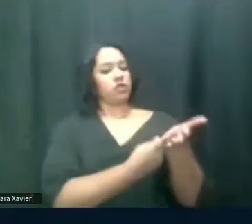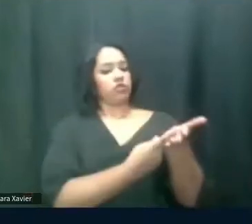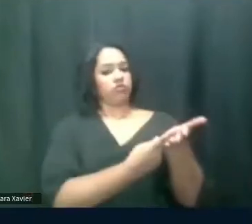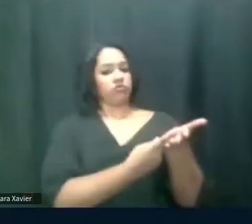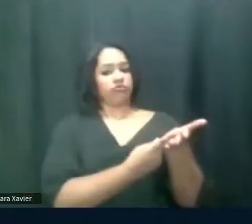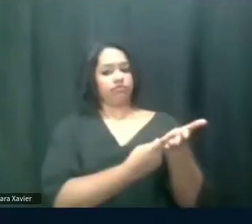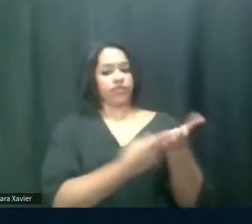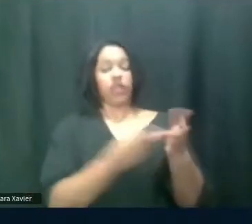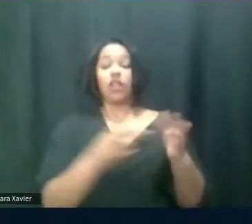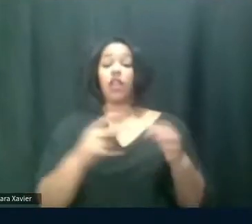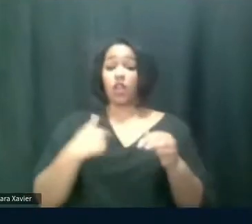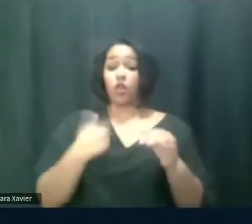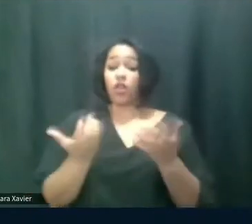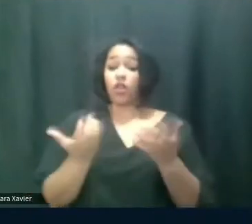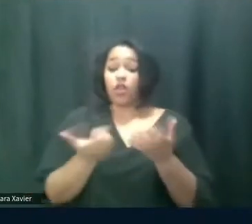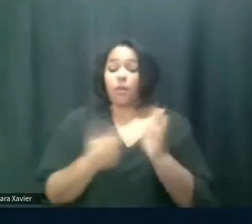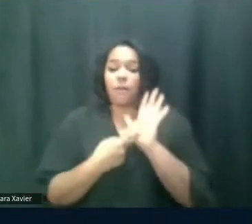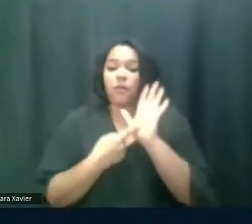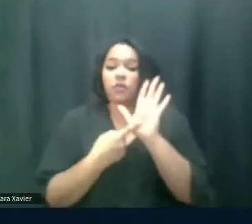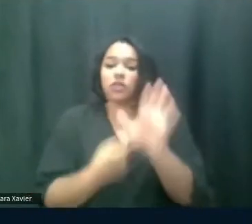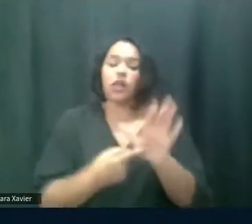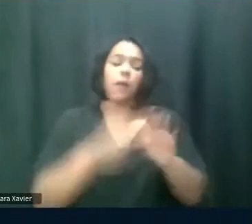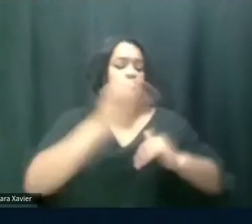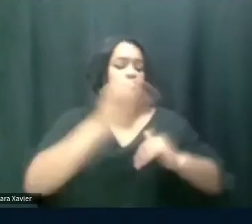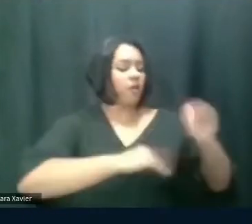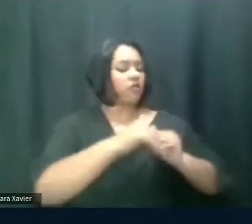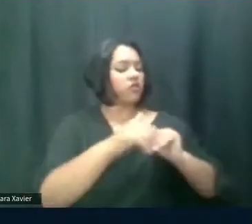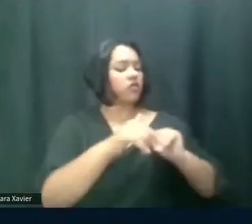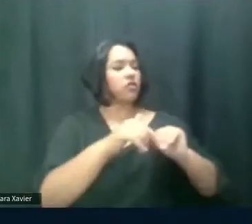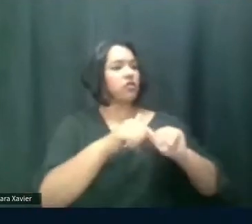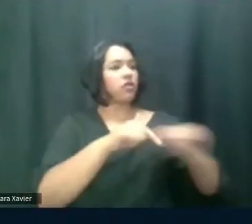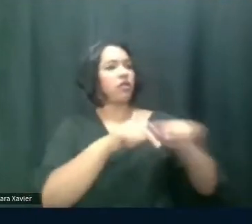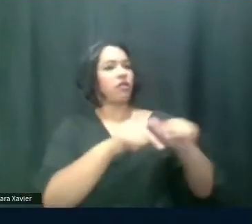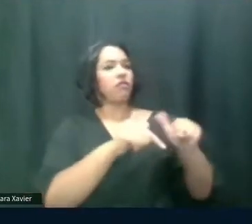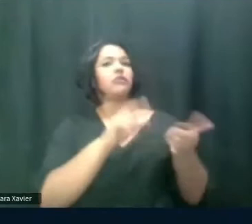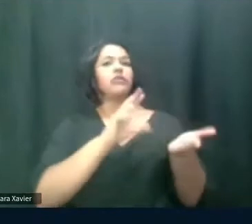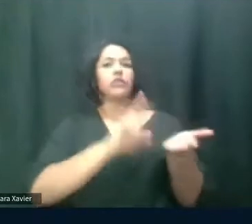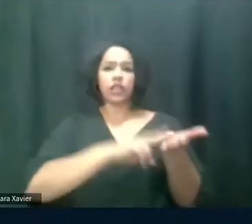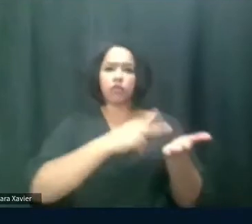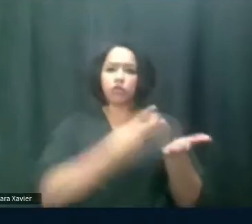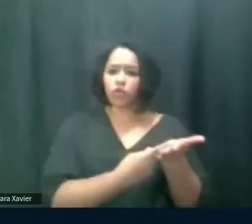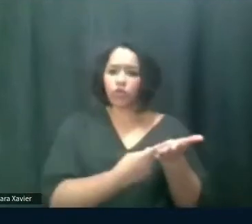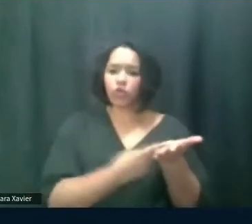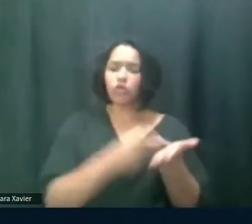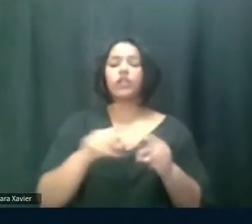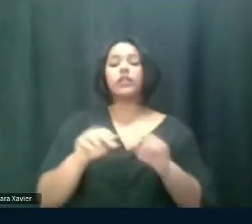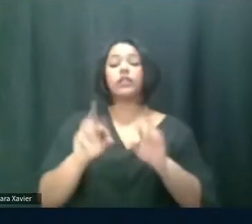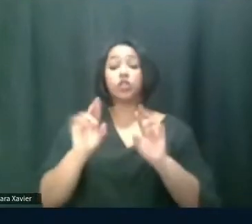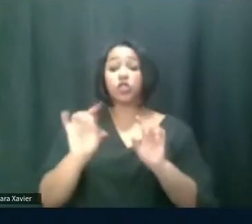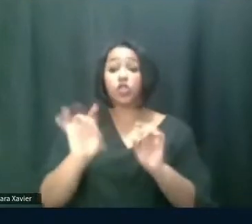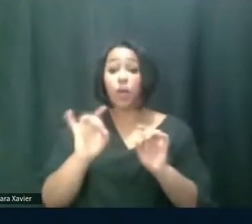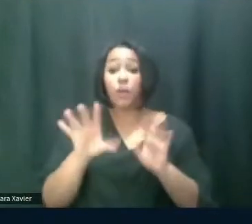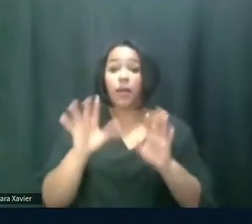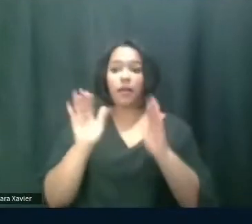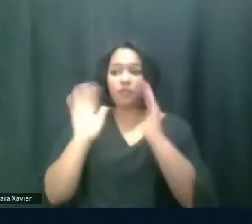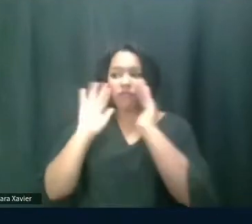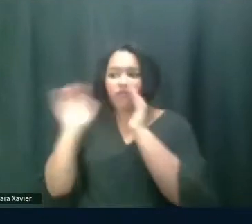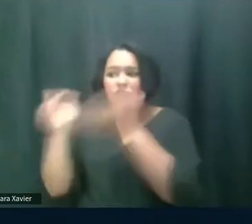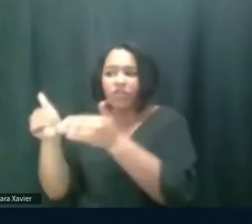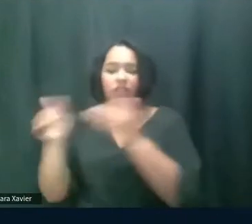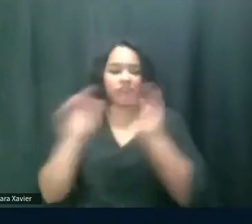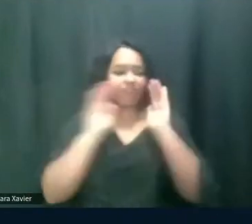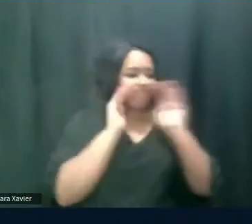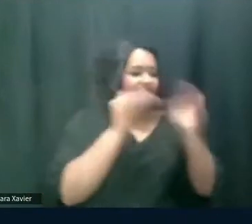intérprete, eu quis colocar o profissional tradutor e o profissional intérprete como forma realmente de destacar esses dois profissionais como